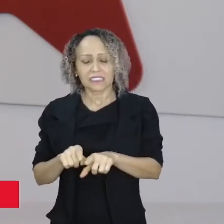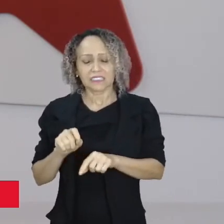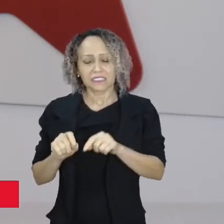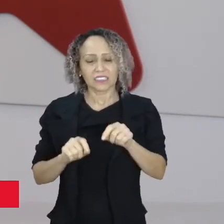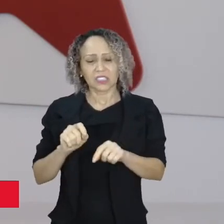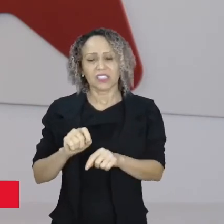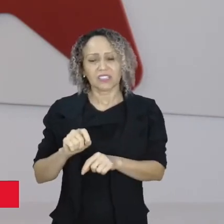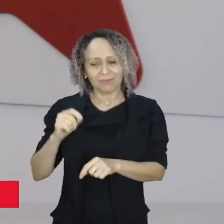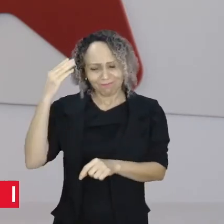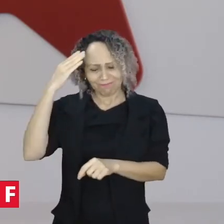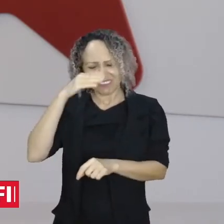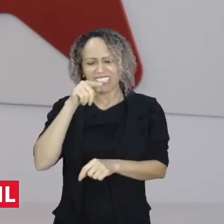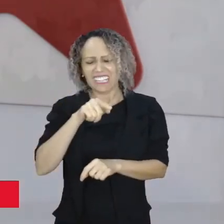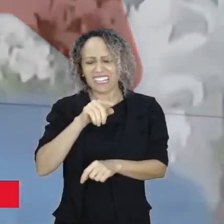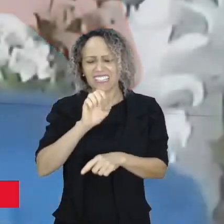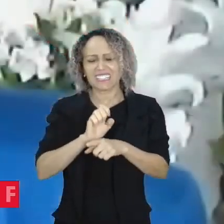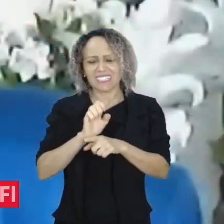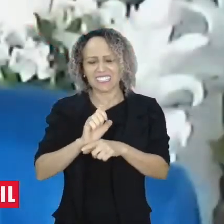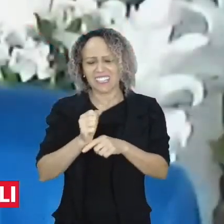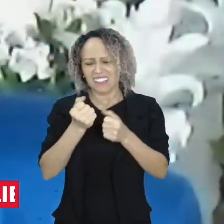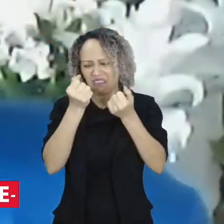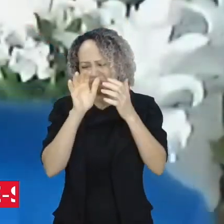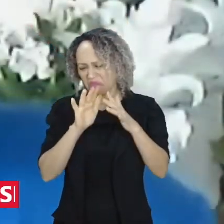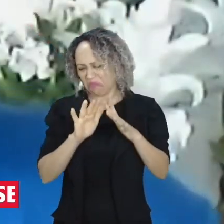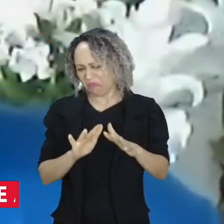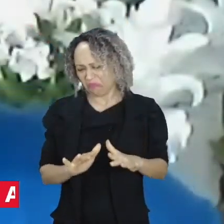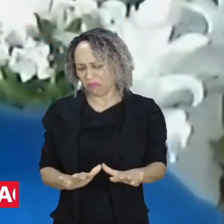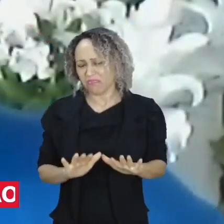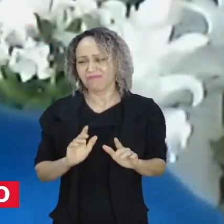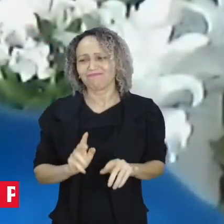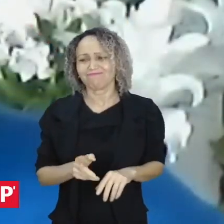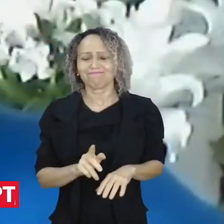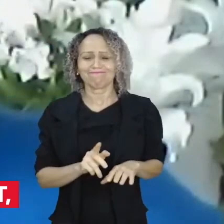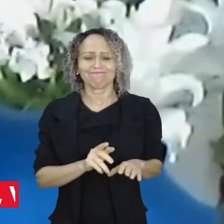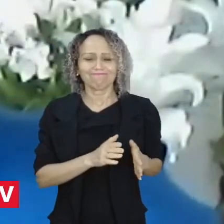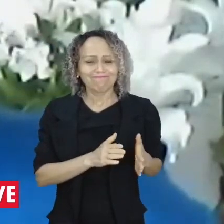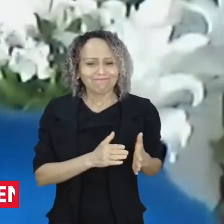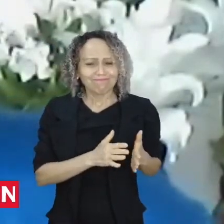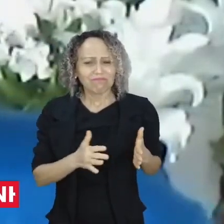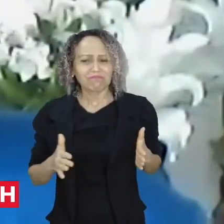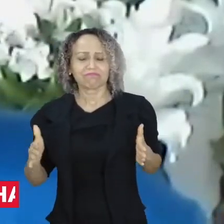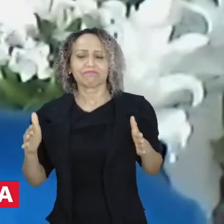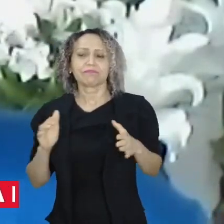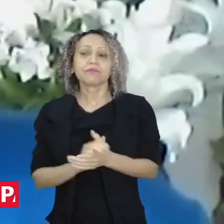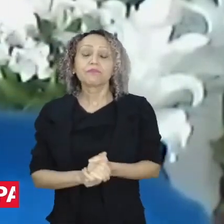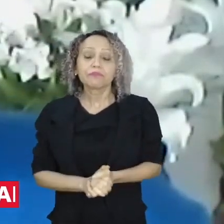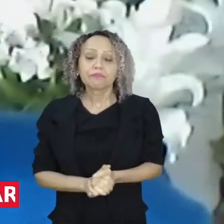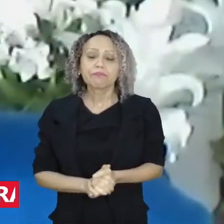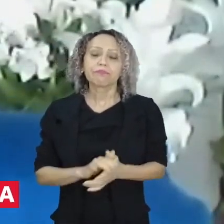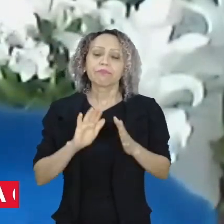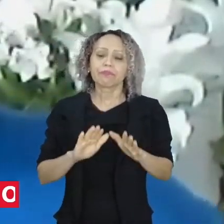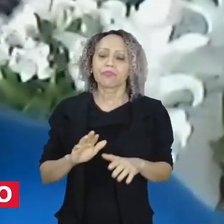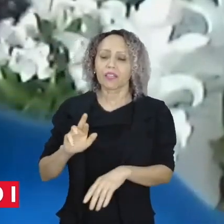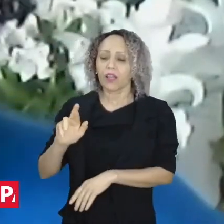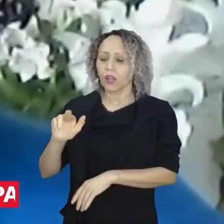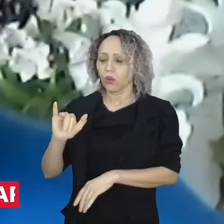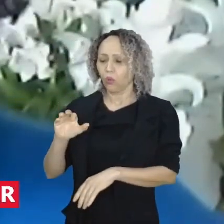ter fugido ou vai estar preso pelos crimes que ele cometeu. Vamos em frente, Amanda. Grande abraço a você e toda a nossa militância,